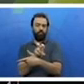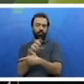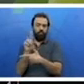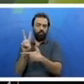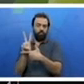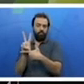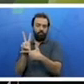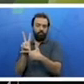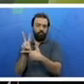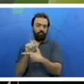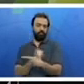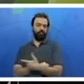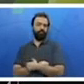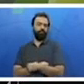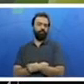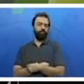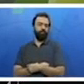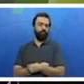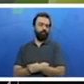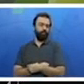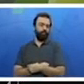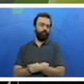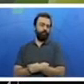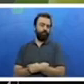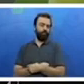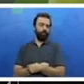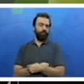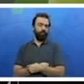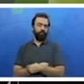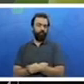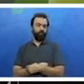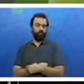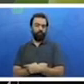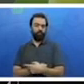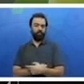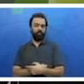2 vai dar